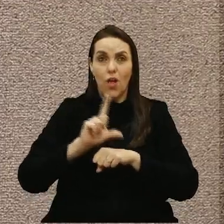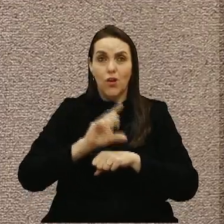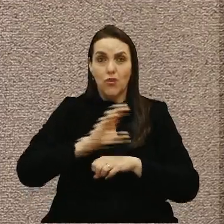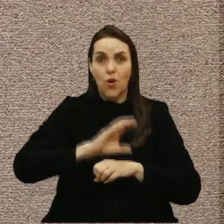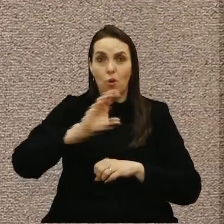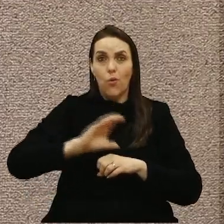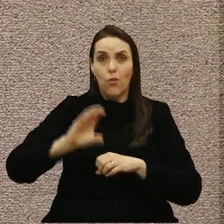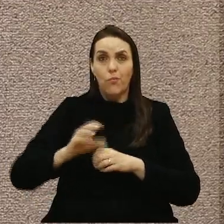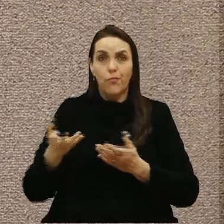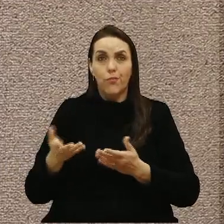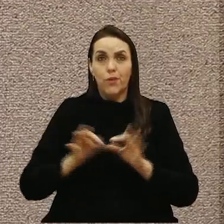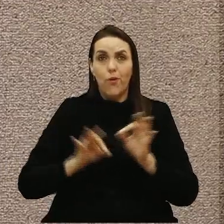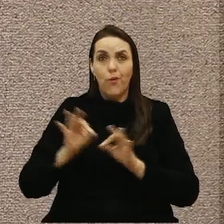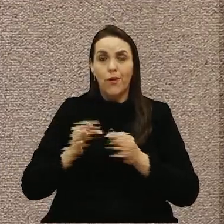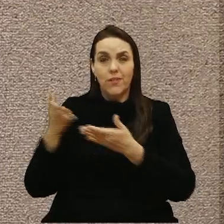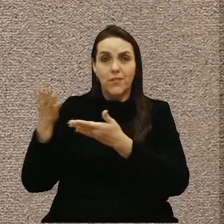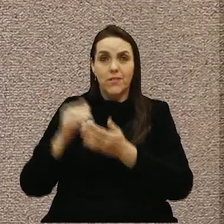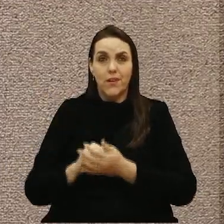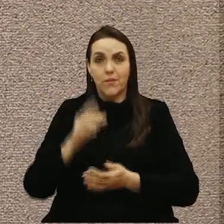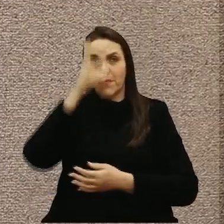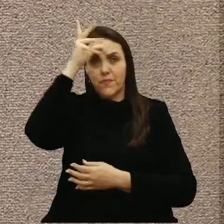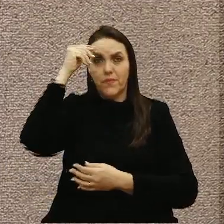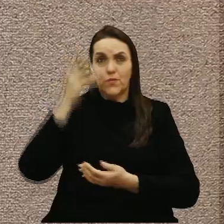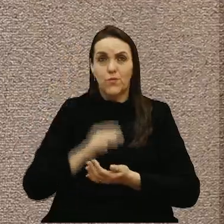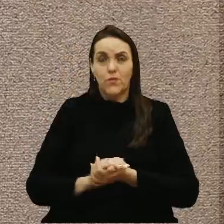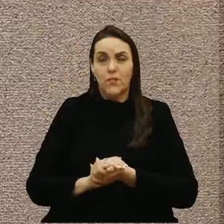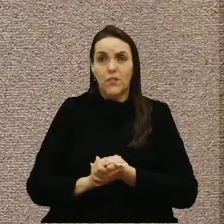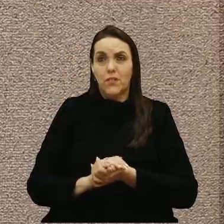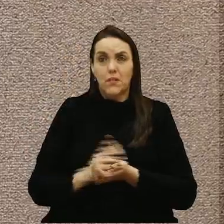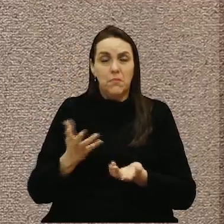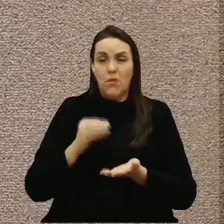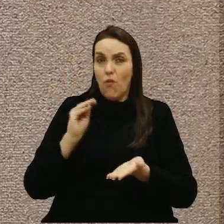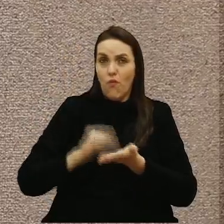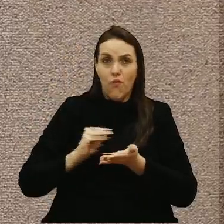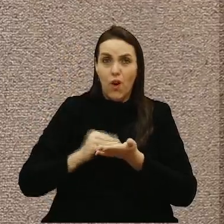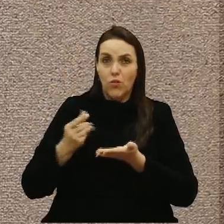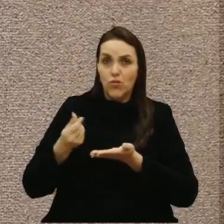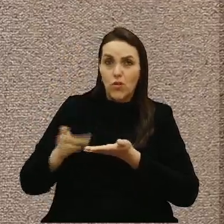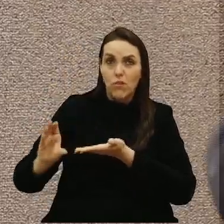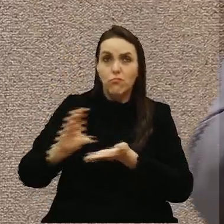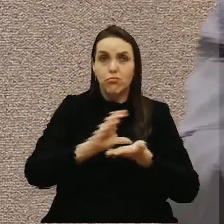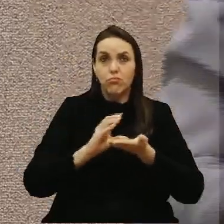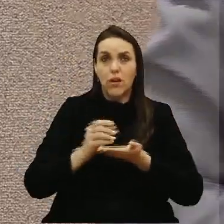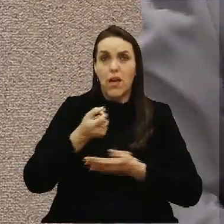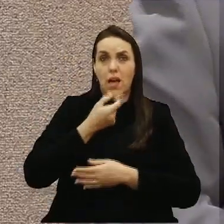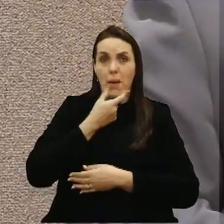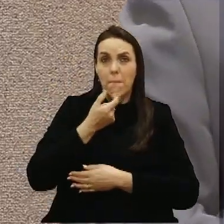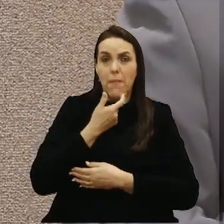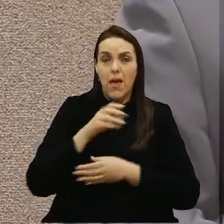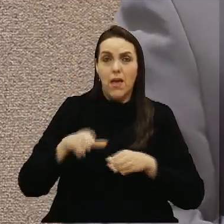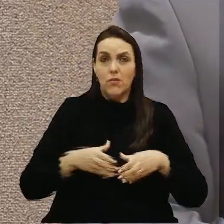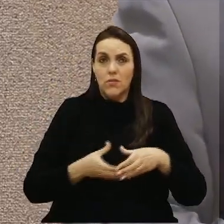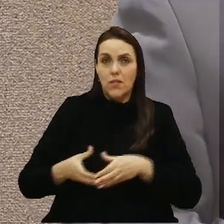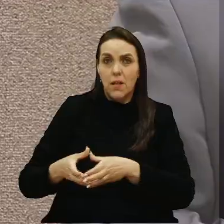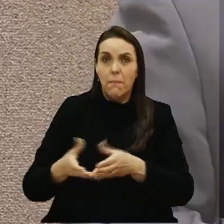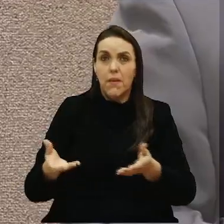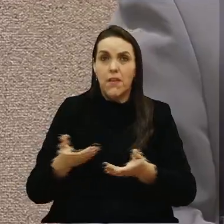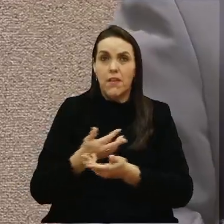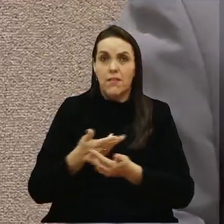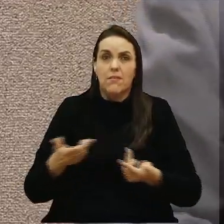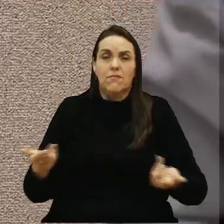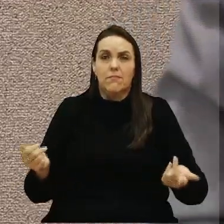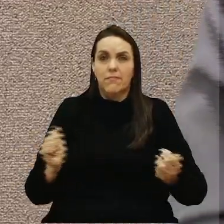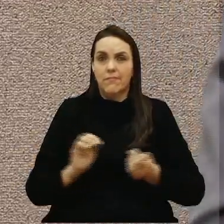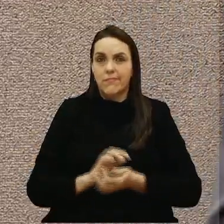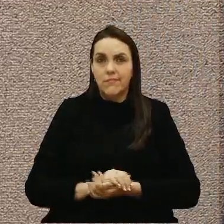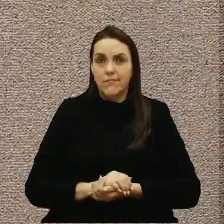a casa. Para que não falte recursos para remédios, para que não falte recursos para saneamento.